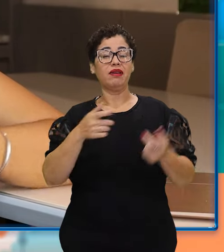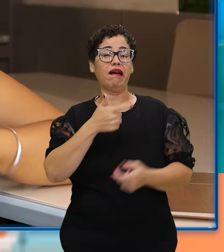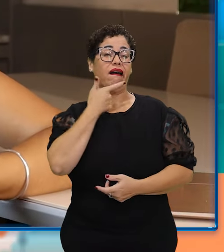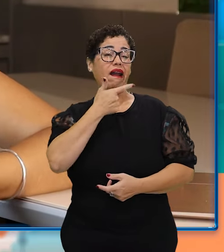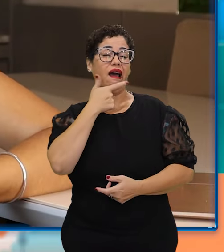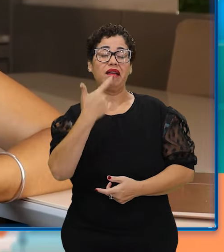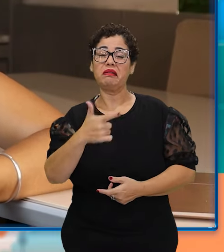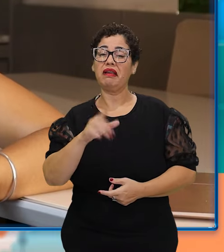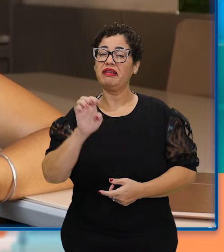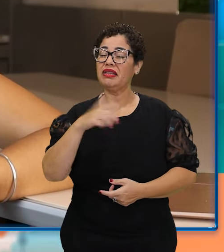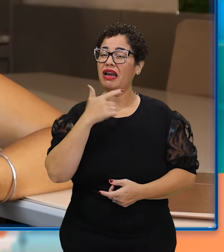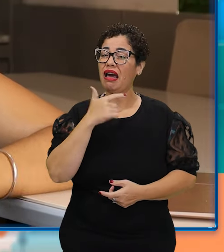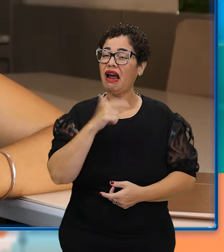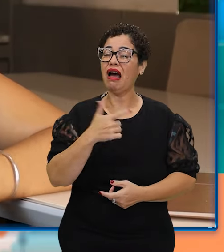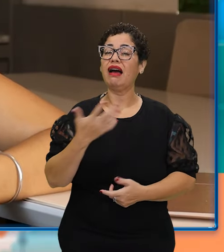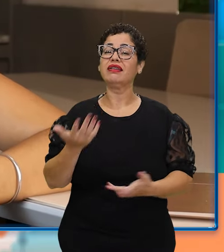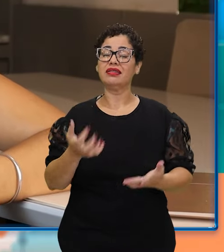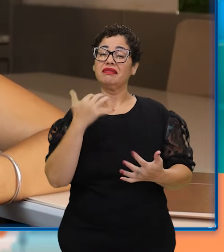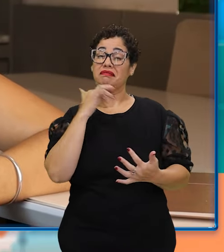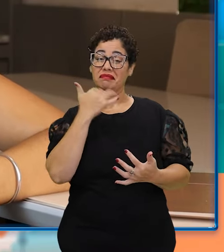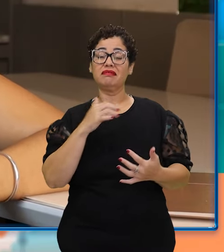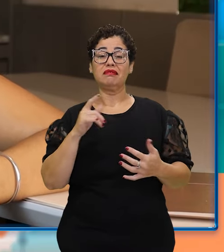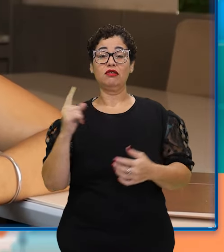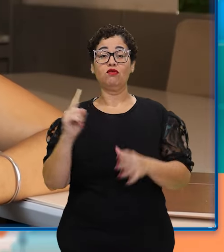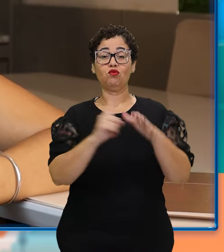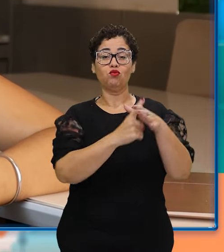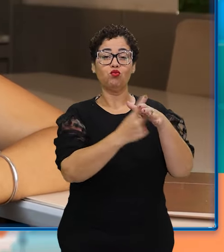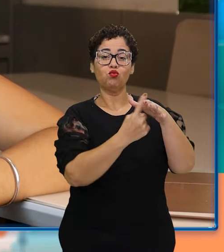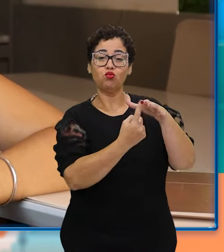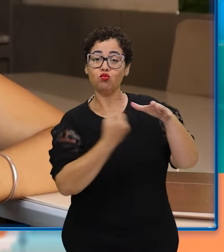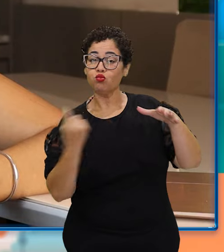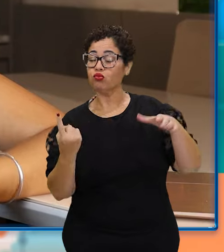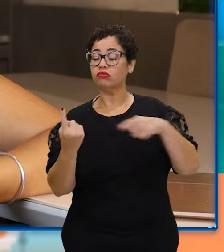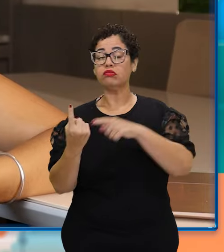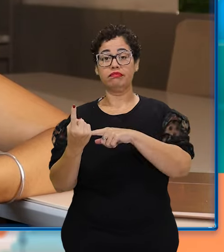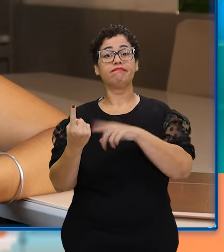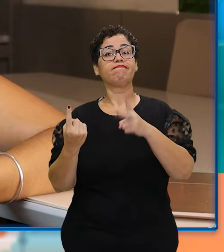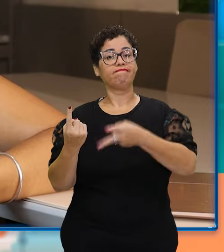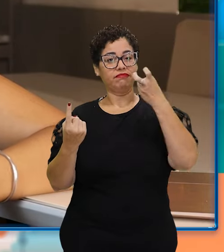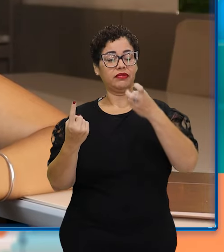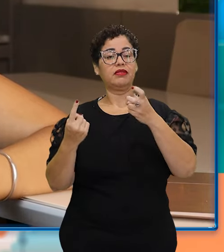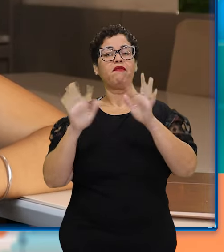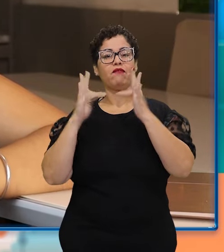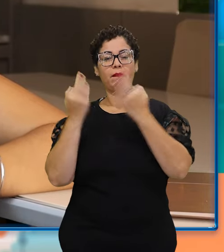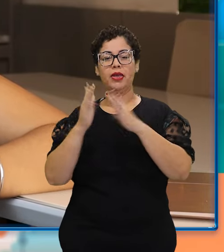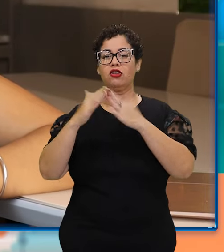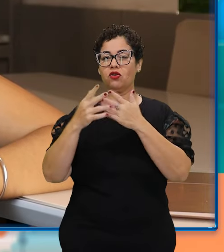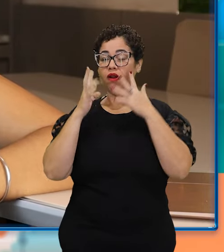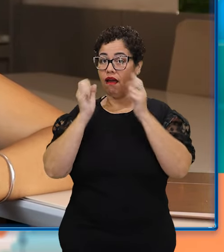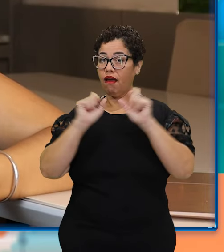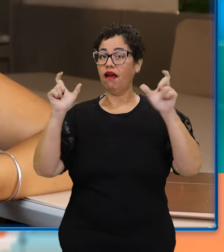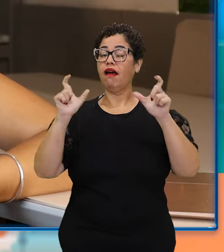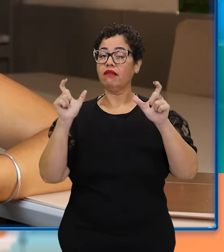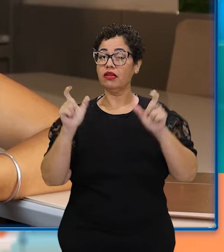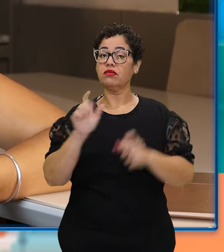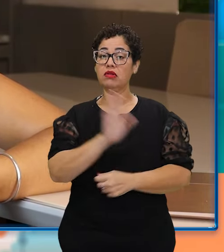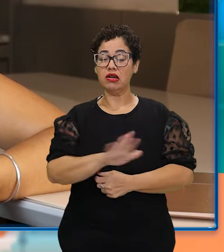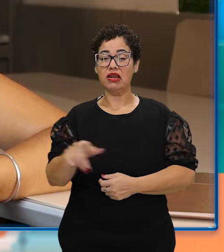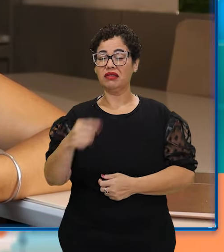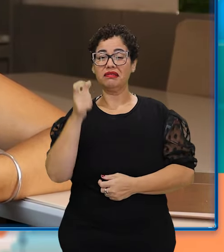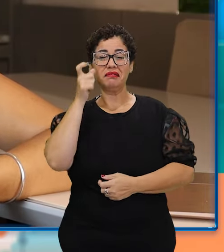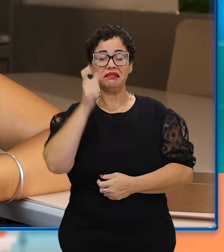graça, que a vida não tem mais graça. O isolamento social é outro sinal que os pais e a escola podem ficar atentos. Quando a